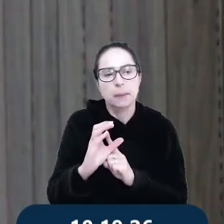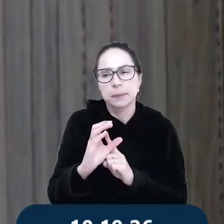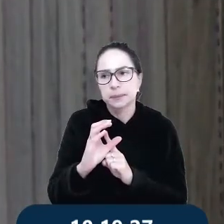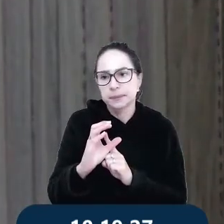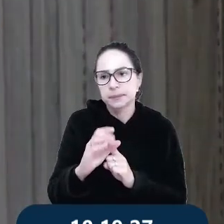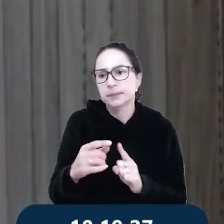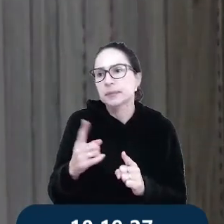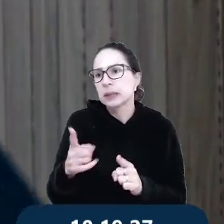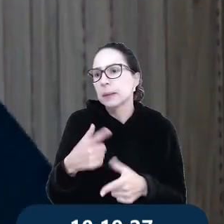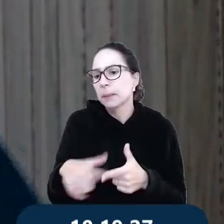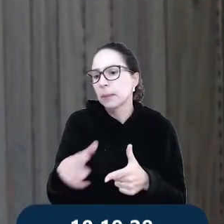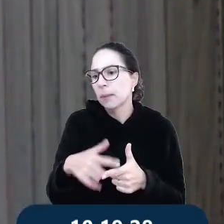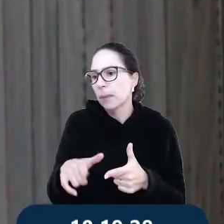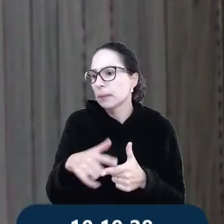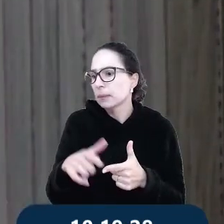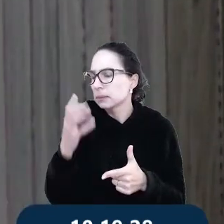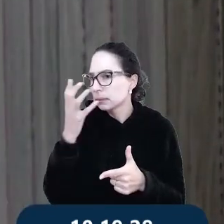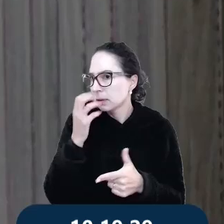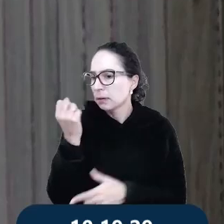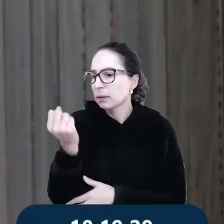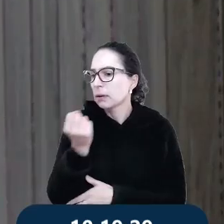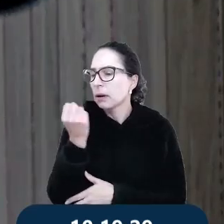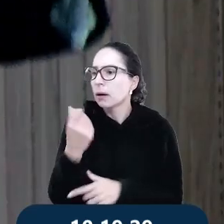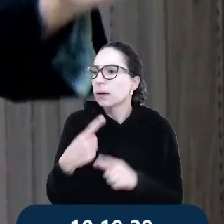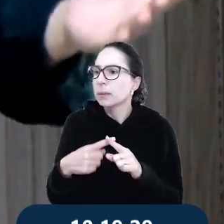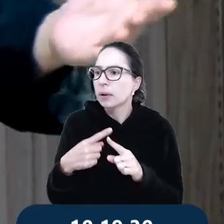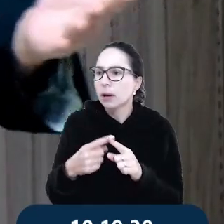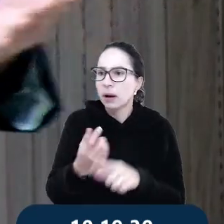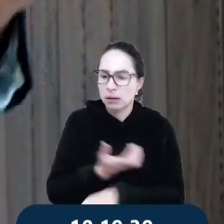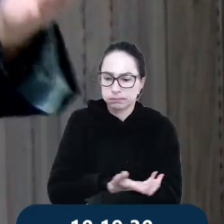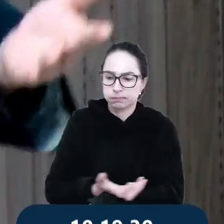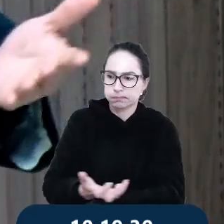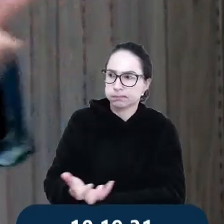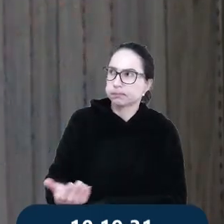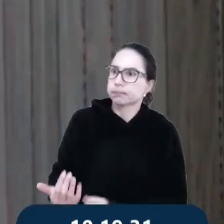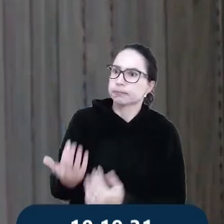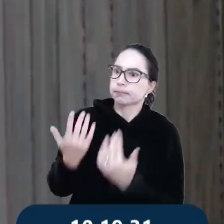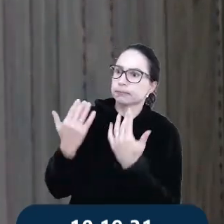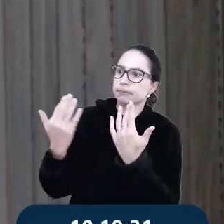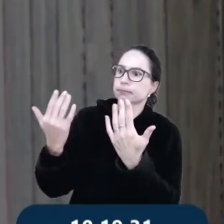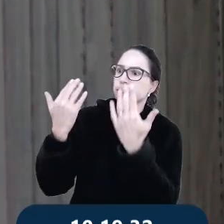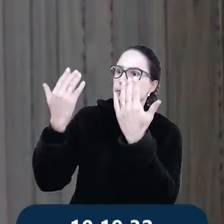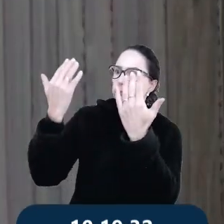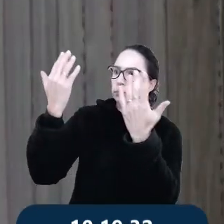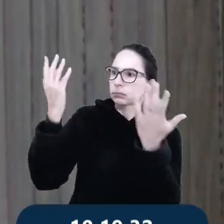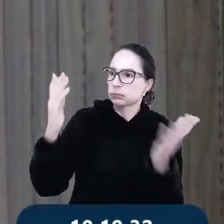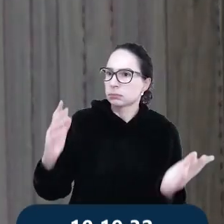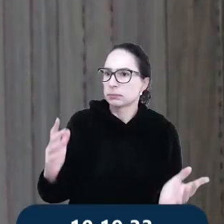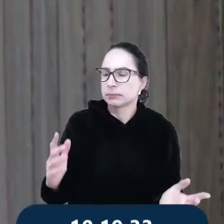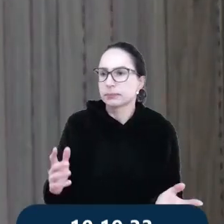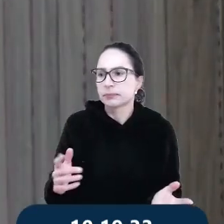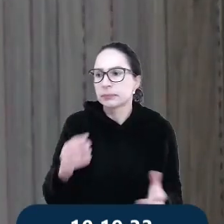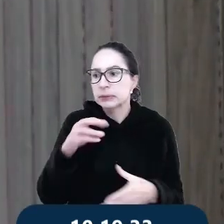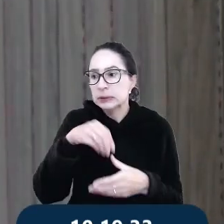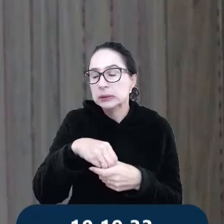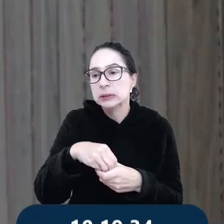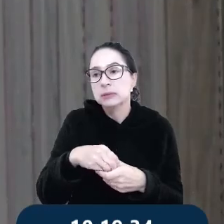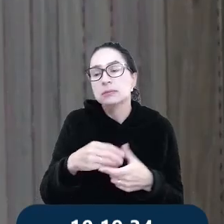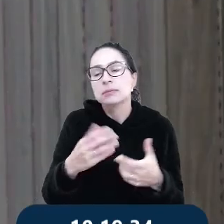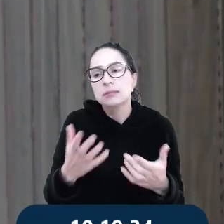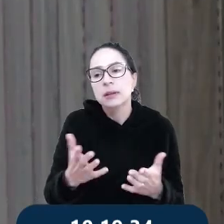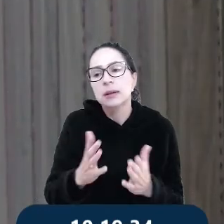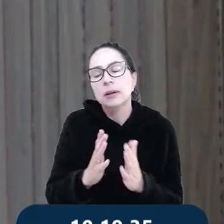é mato de 2 metros de altura lá dentro. Então, Olha só que contraste